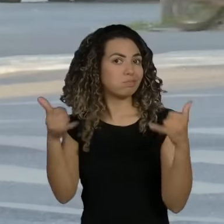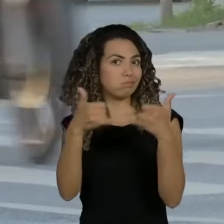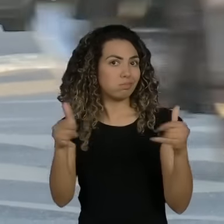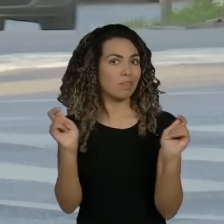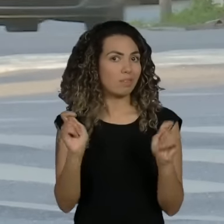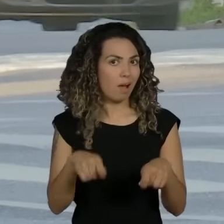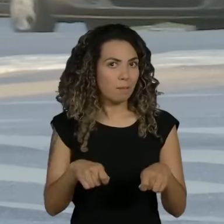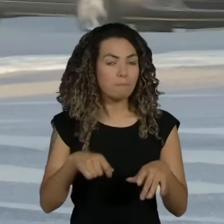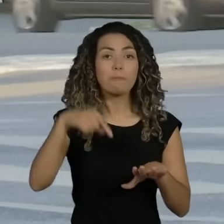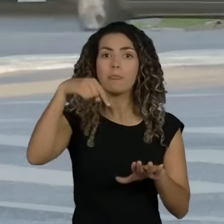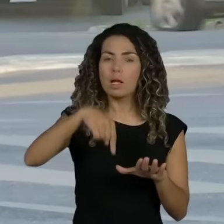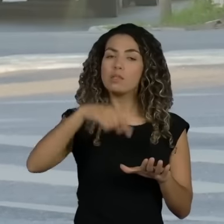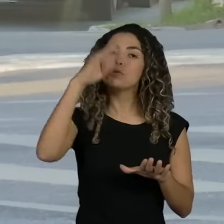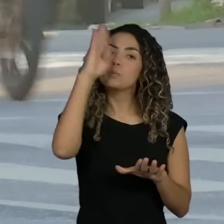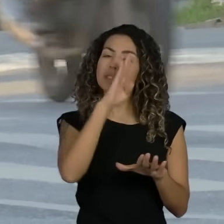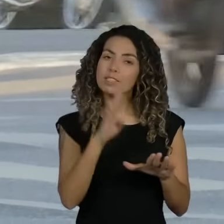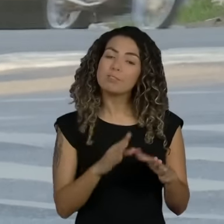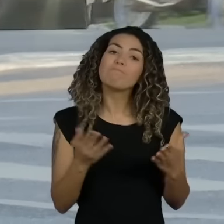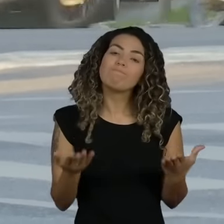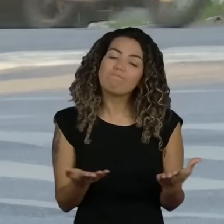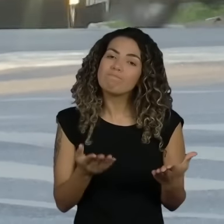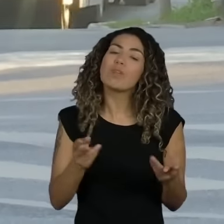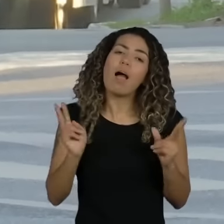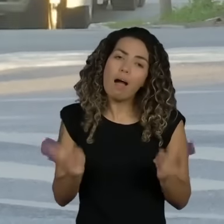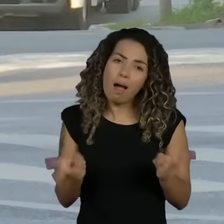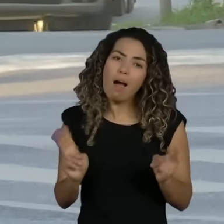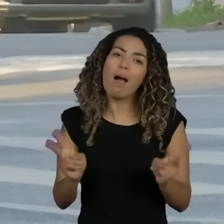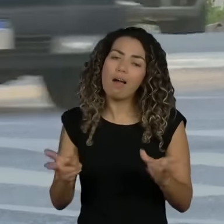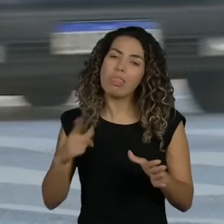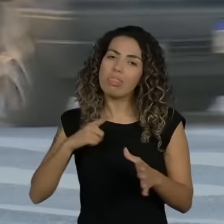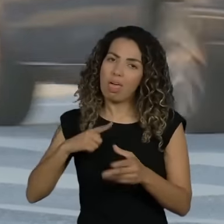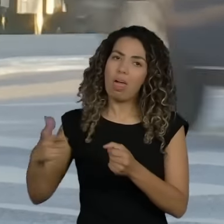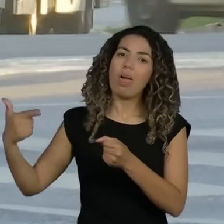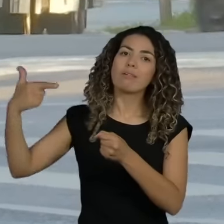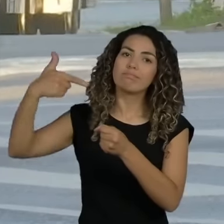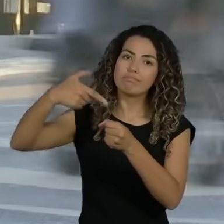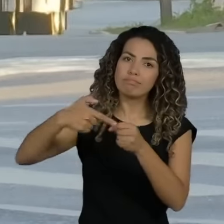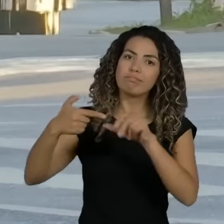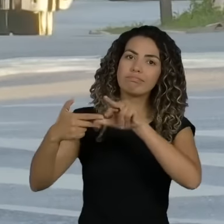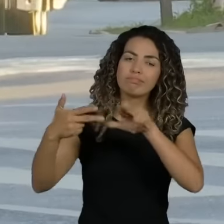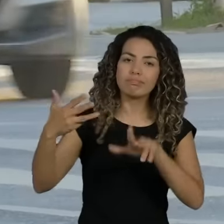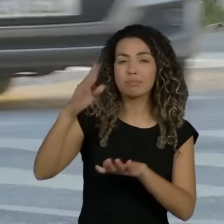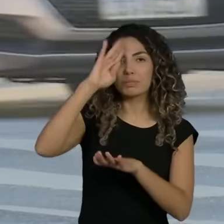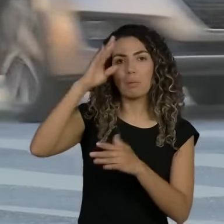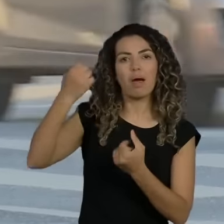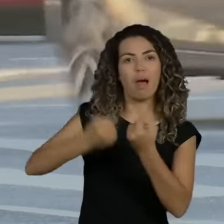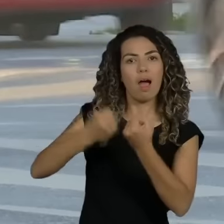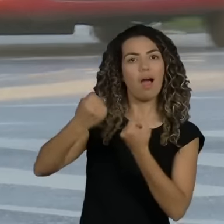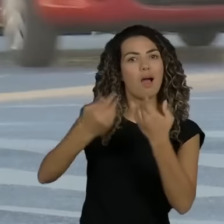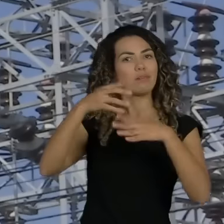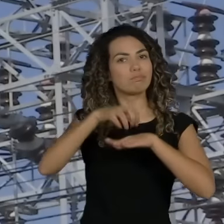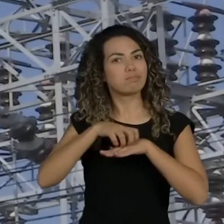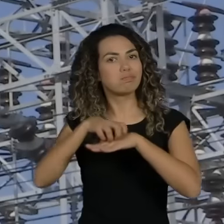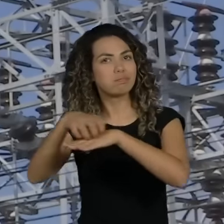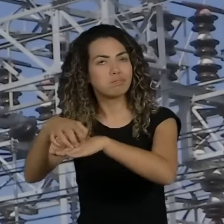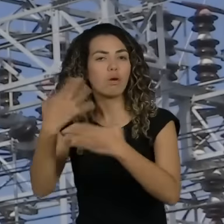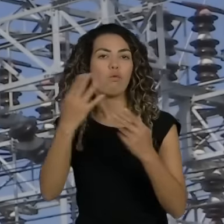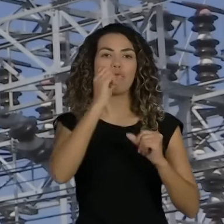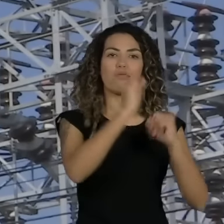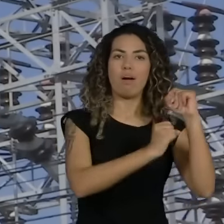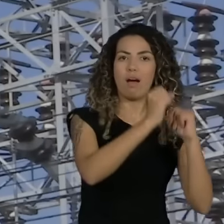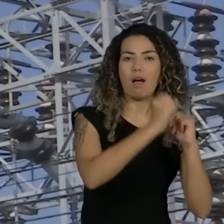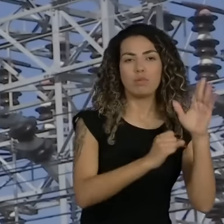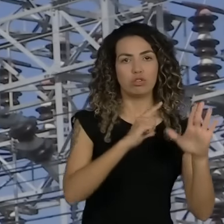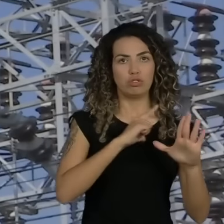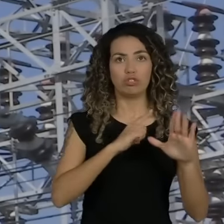O Brasil ainda depende de combustíveis fósseis em setores da indústria e serviços como o transporte. Na geração de